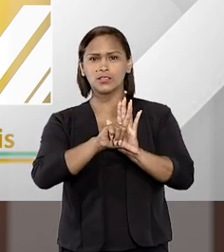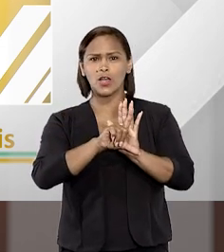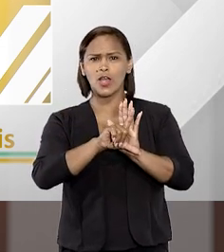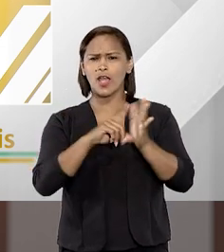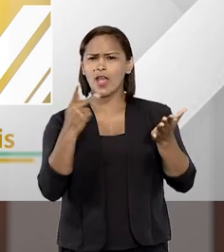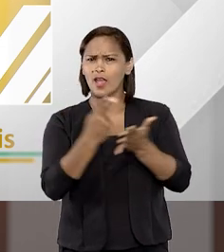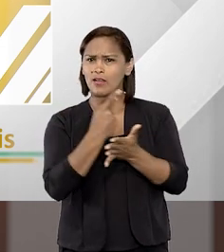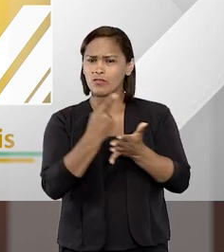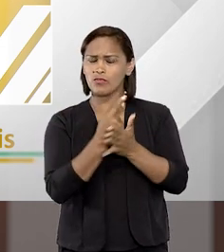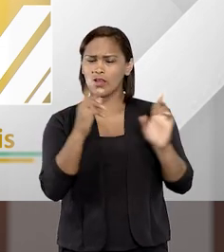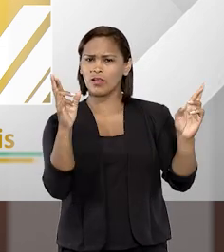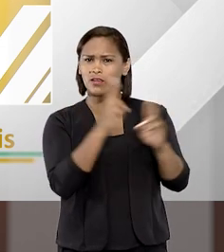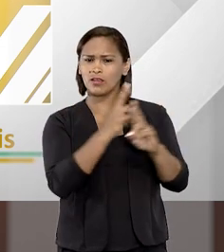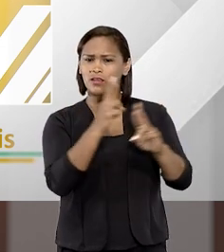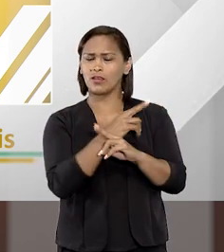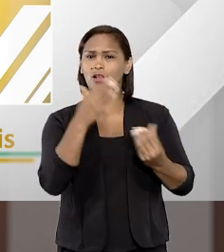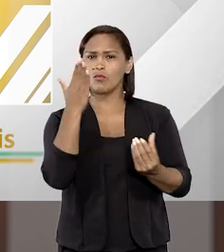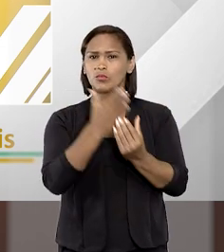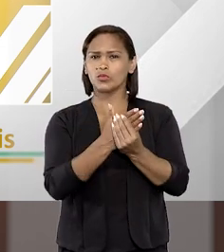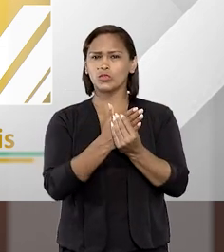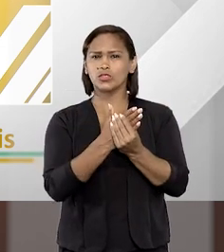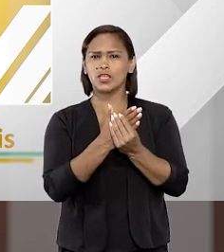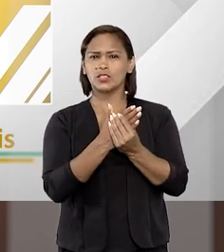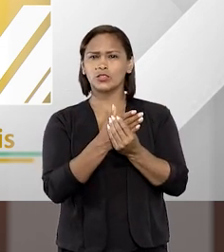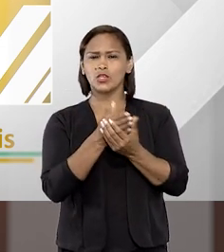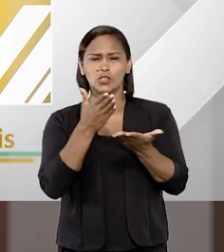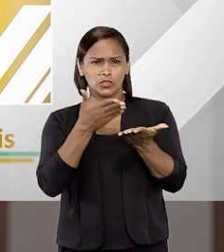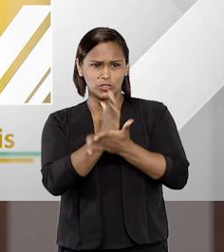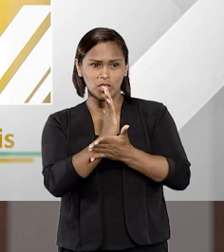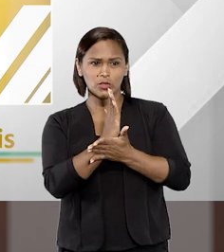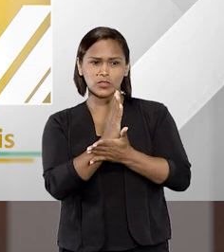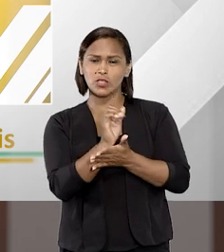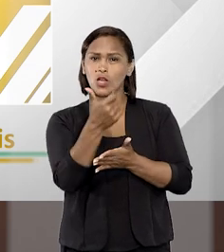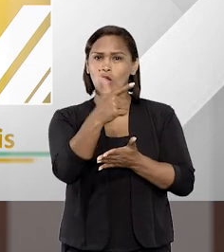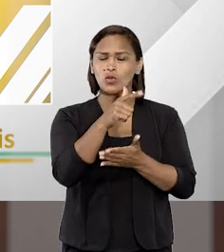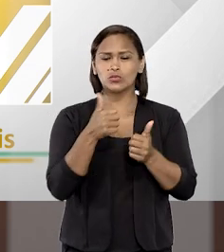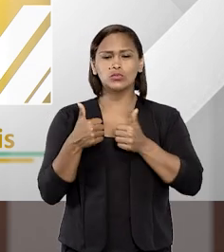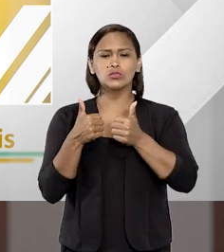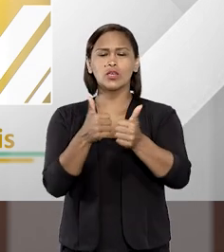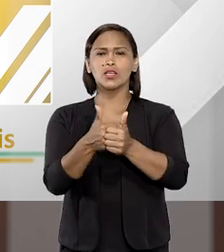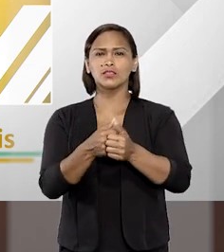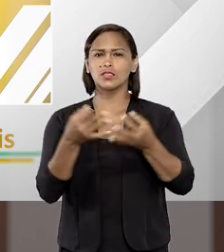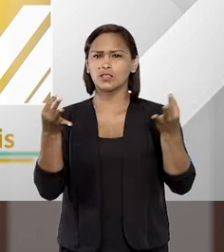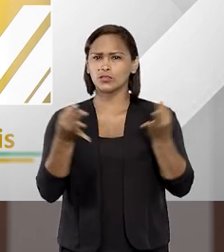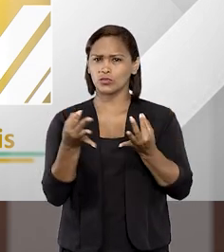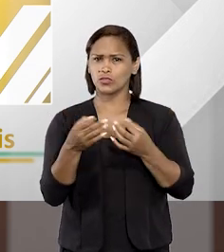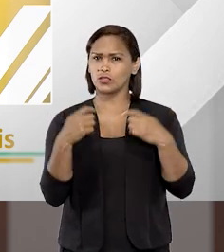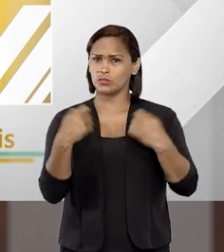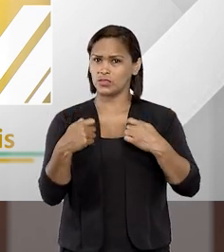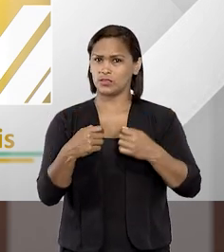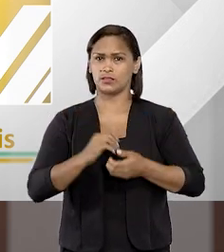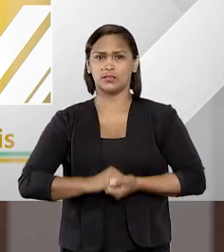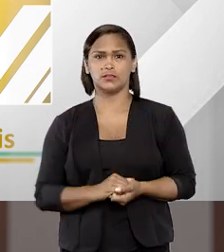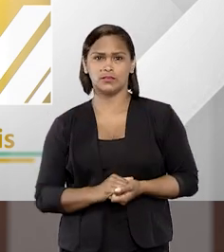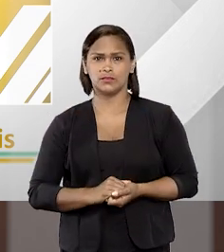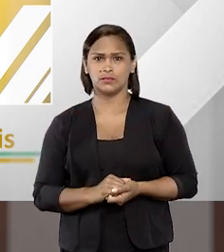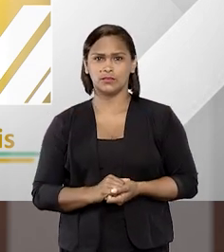é falha em relação ao processo de reconhecimento ou ela só não é seguida da forma correta